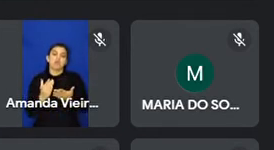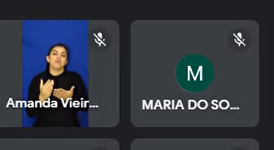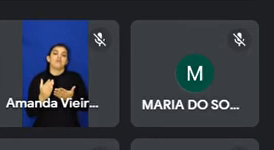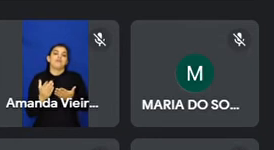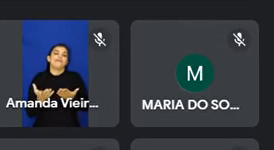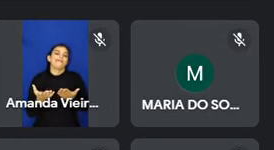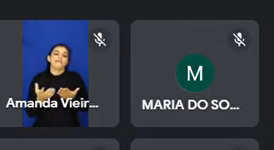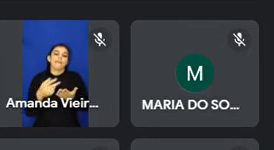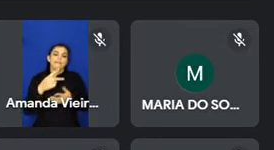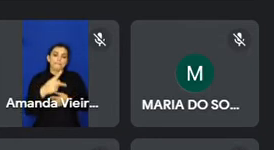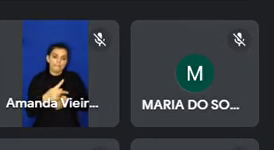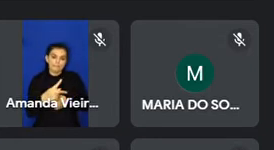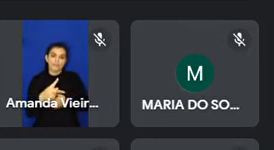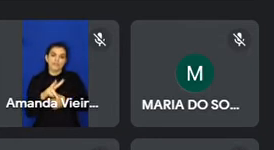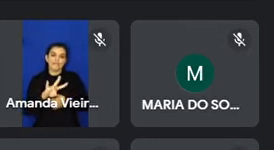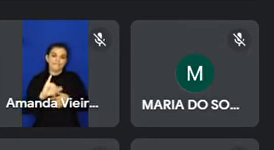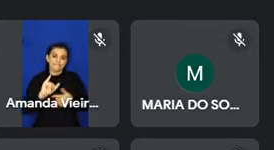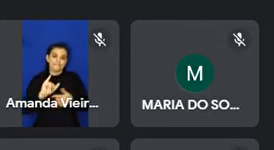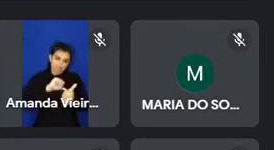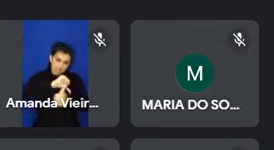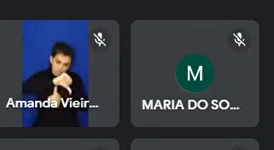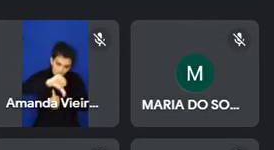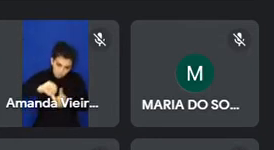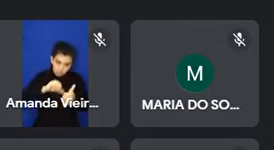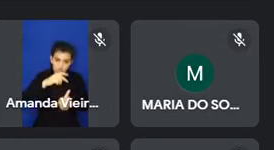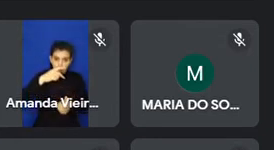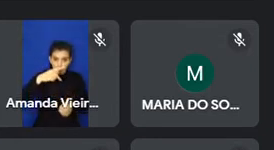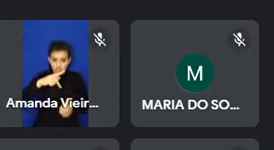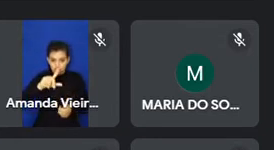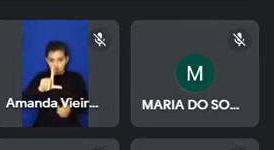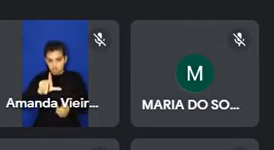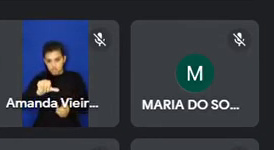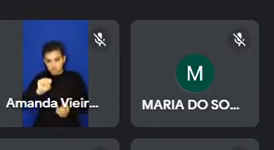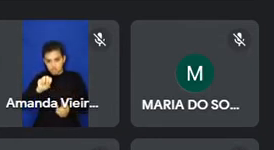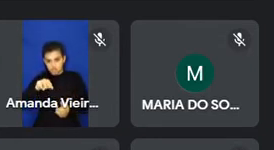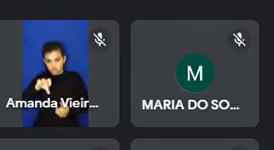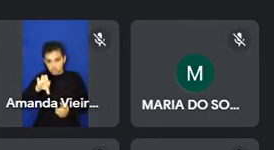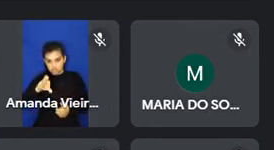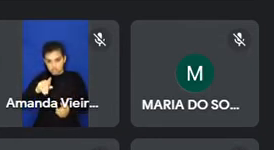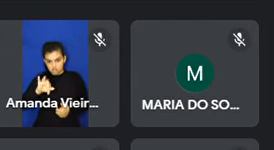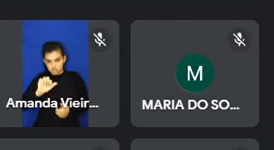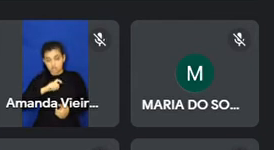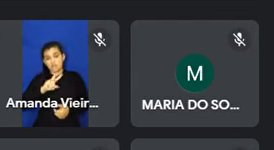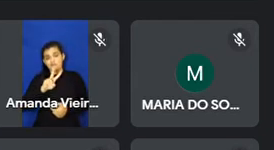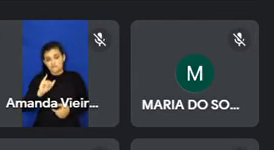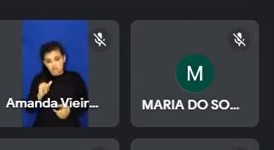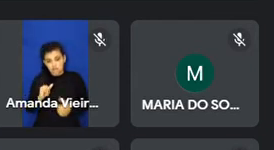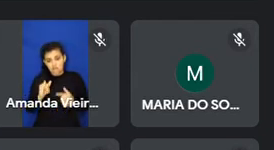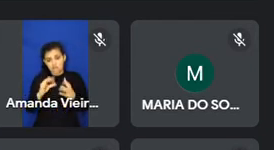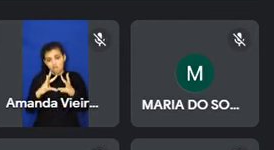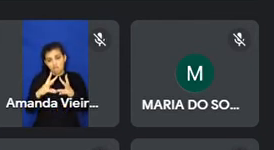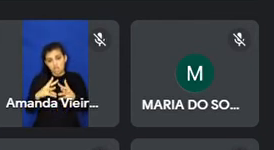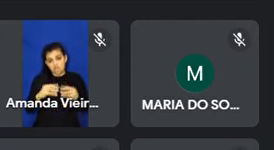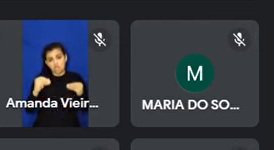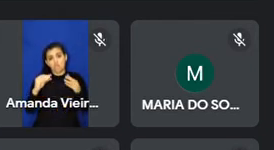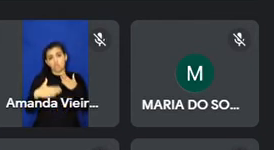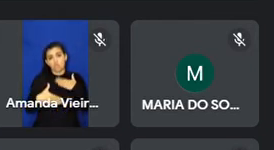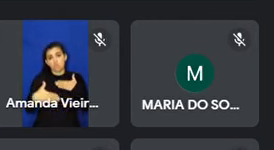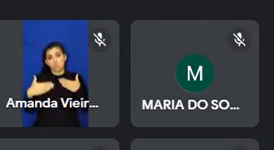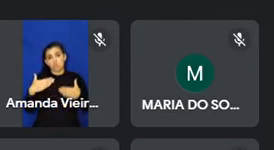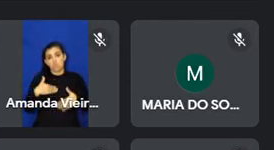B vão se converter em plasmócitos que passam a secretar os anticorpos na forma livre, e além de se